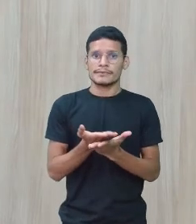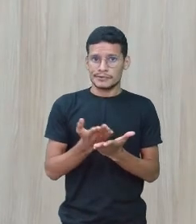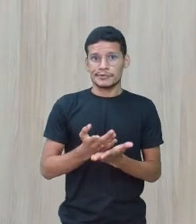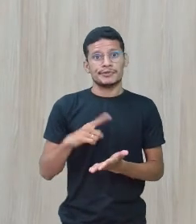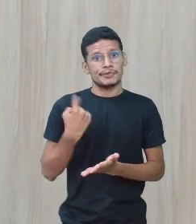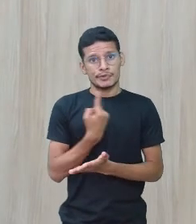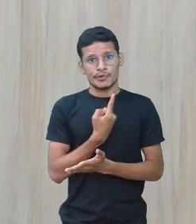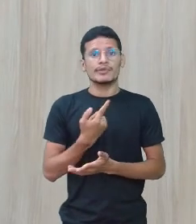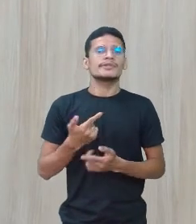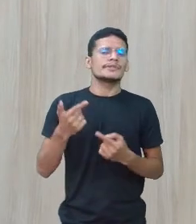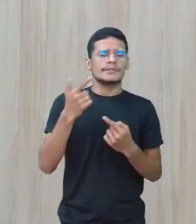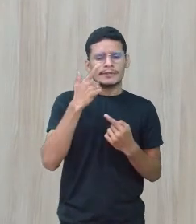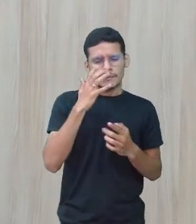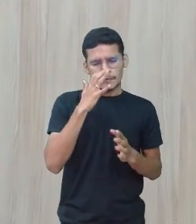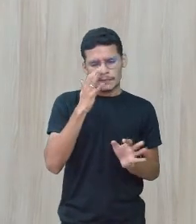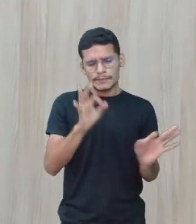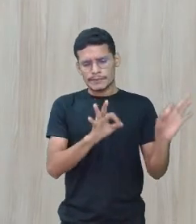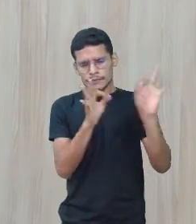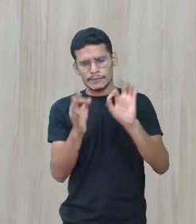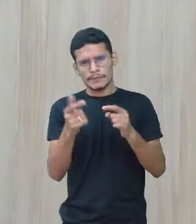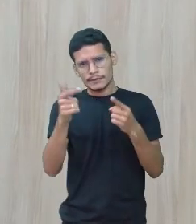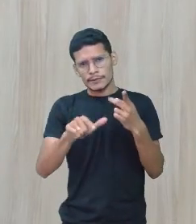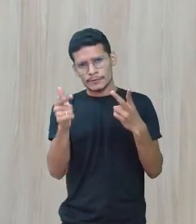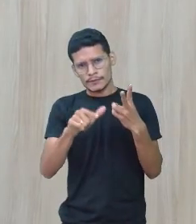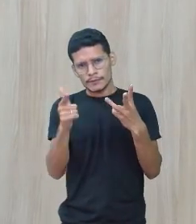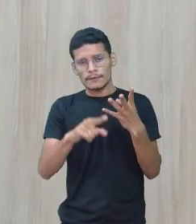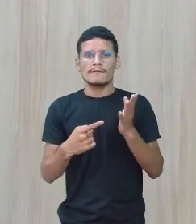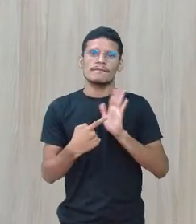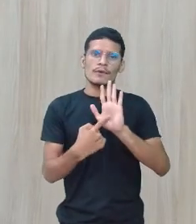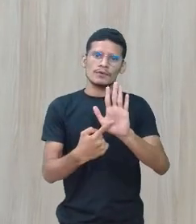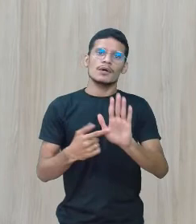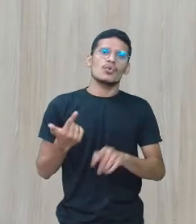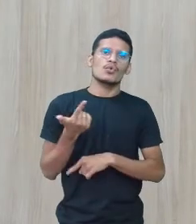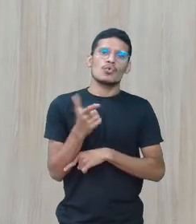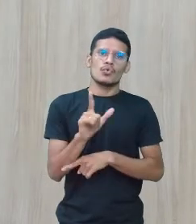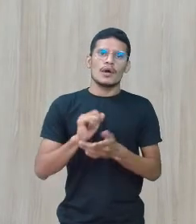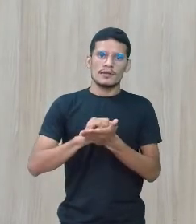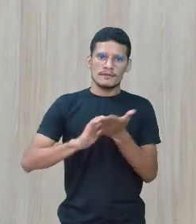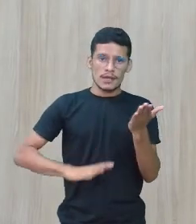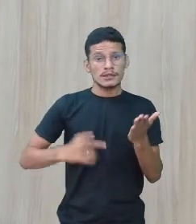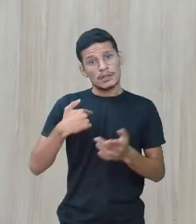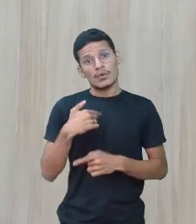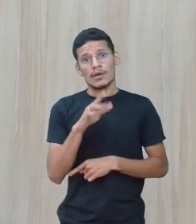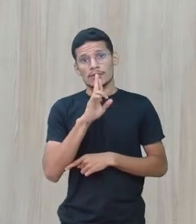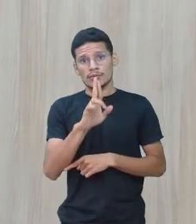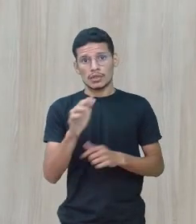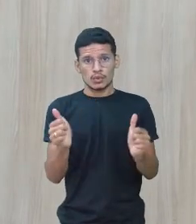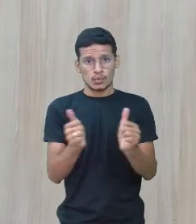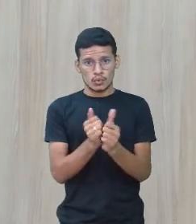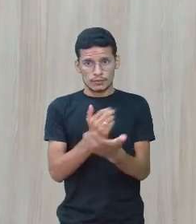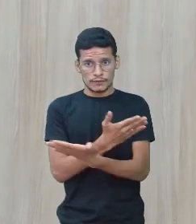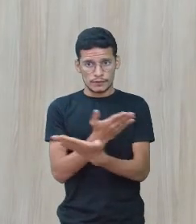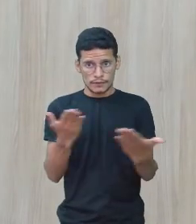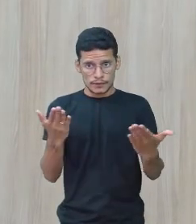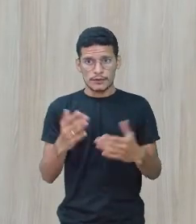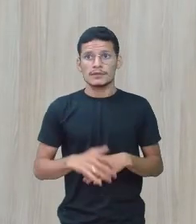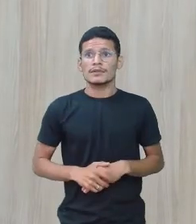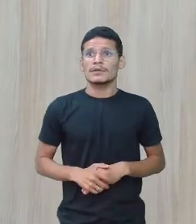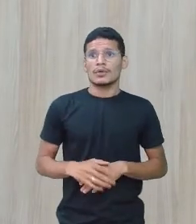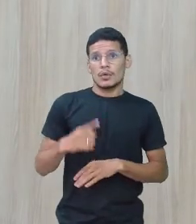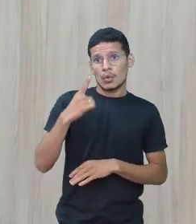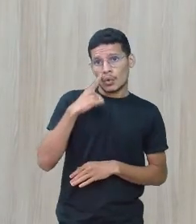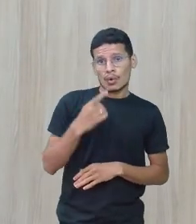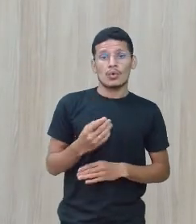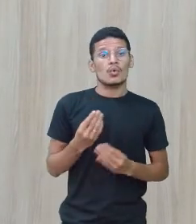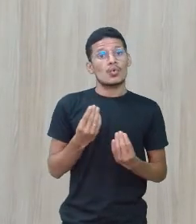pode rever a aula, refazer outros exercícios e por aqui eu vou respondendo com vocês. Ó. Como